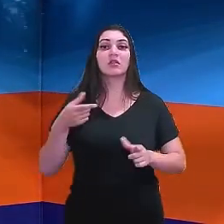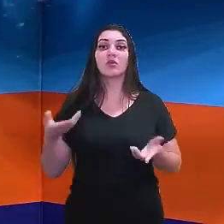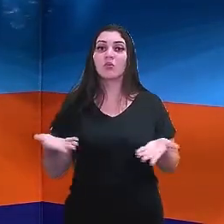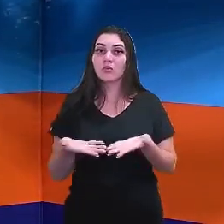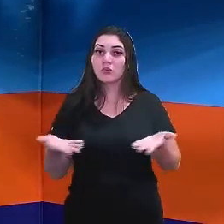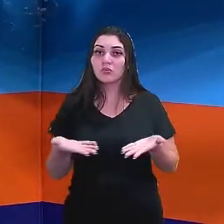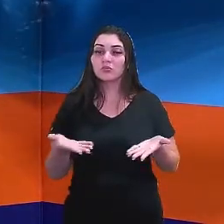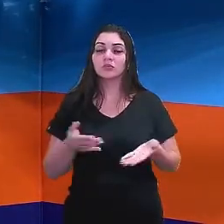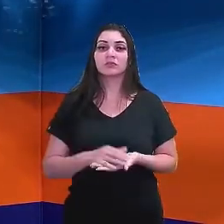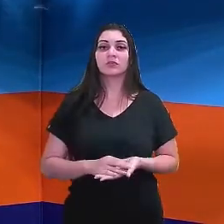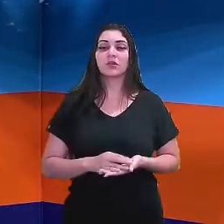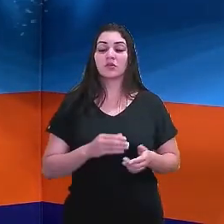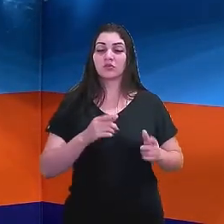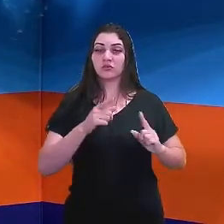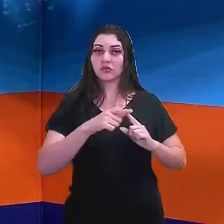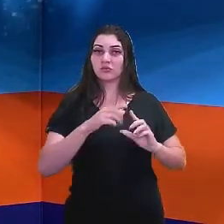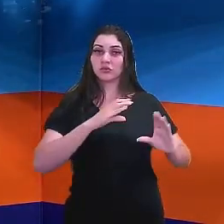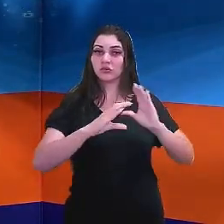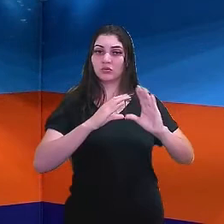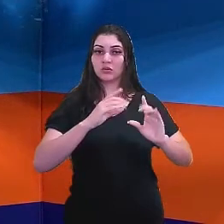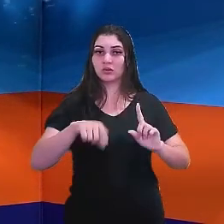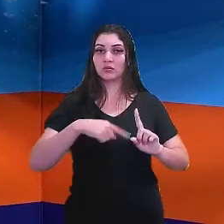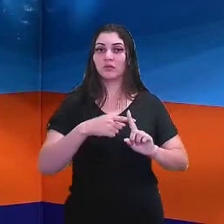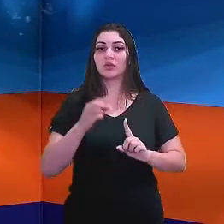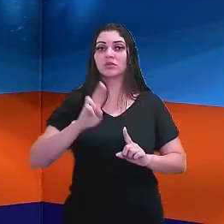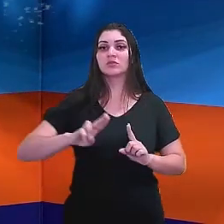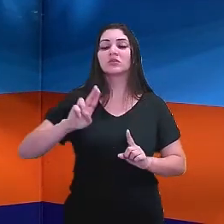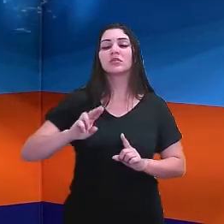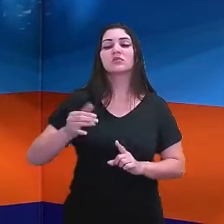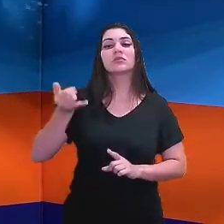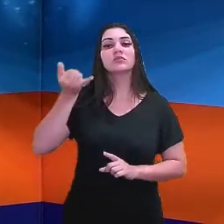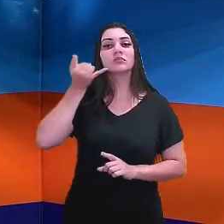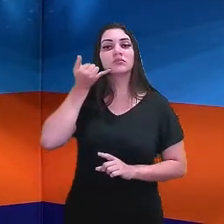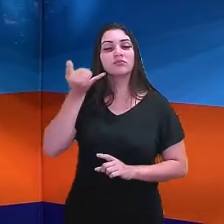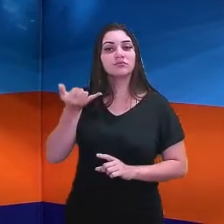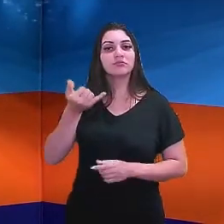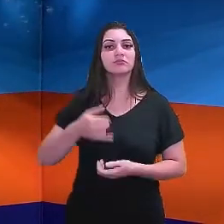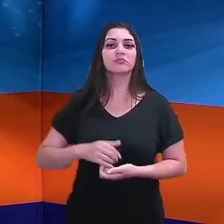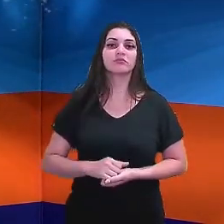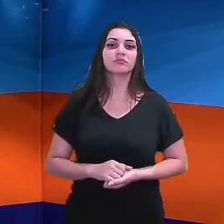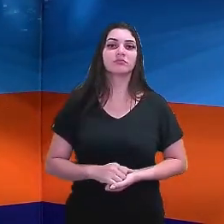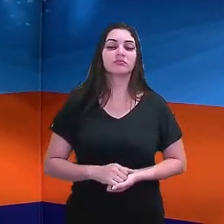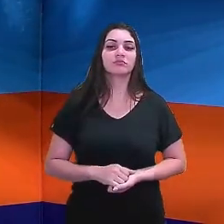hoje. Que o nosso meio de comunicação que mais utilizamos é o celular.